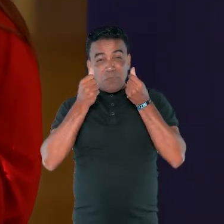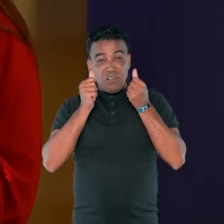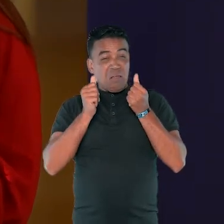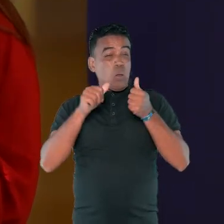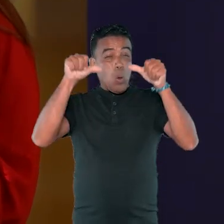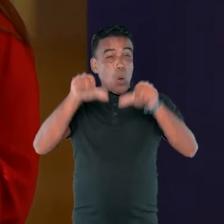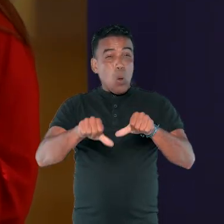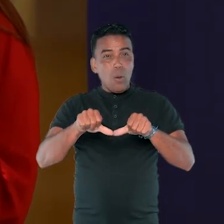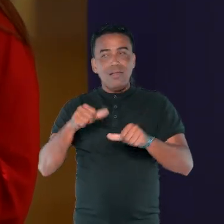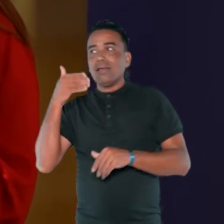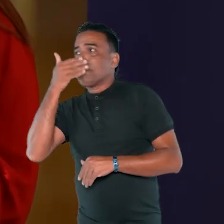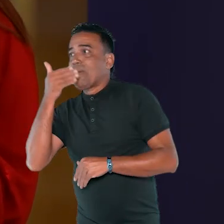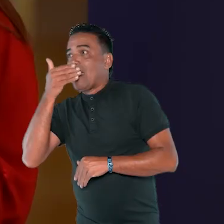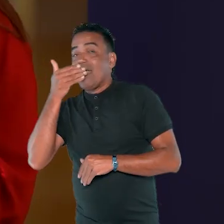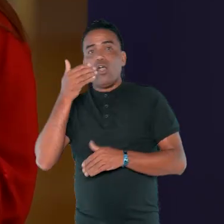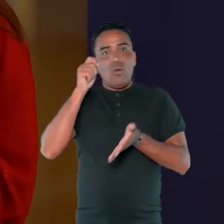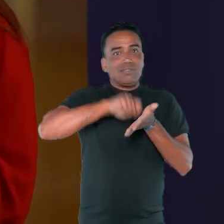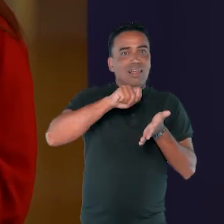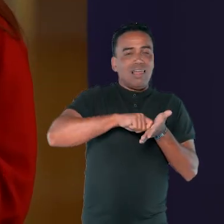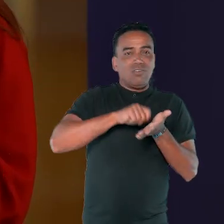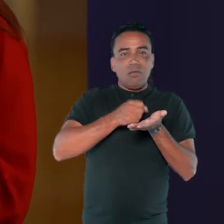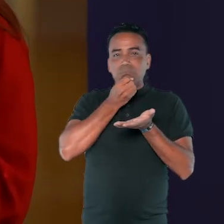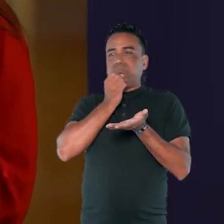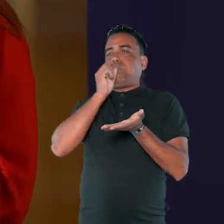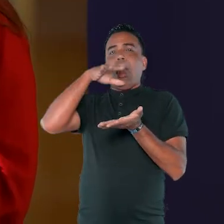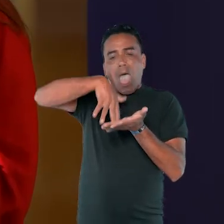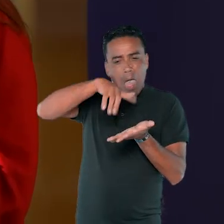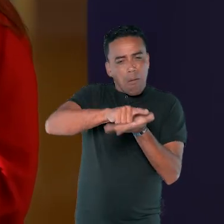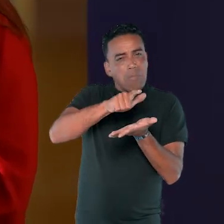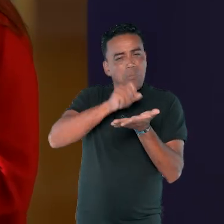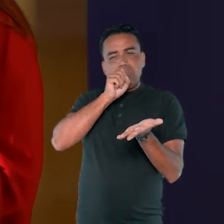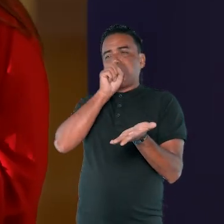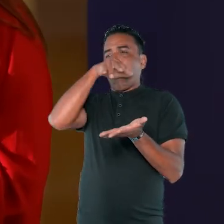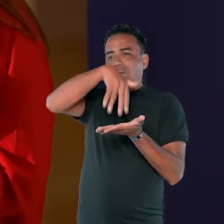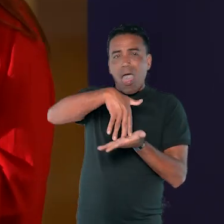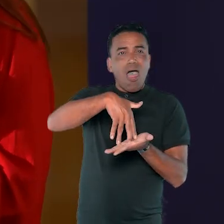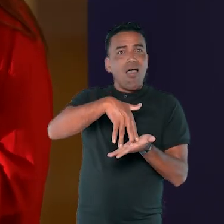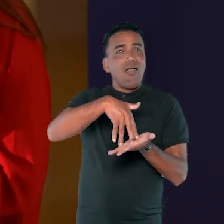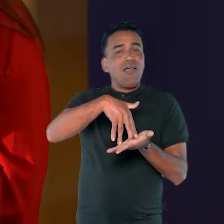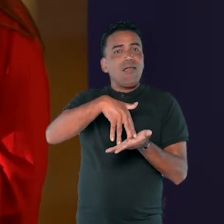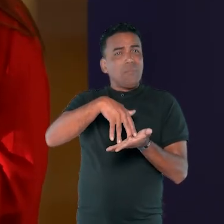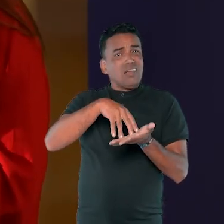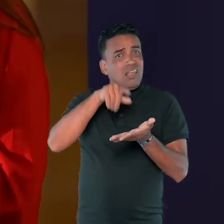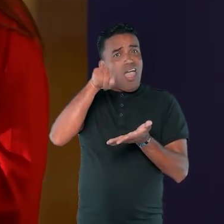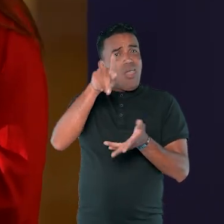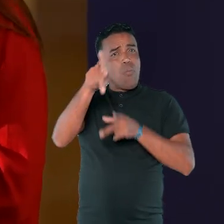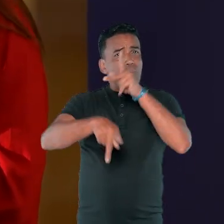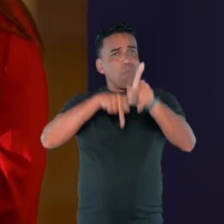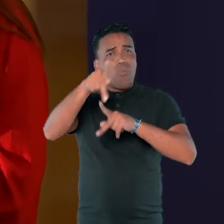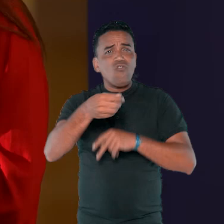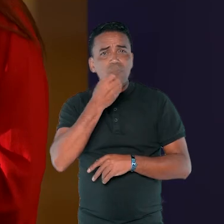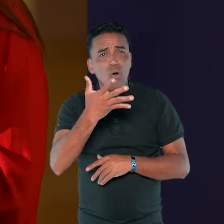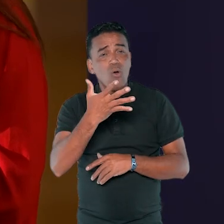escrevo o desajuste, vomitando no papel. Mas esse é um povo bom. Me pedem